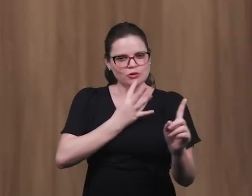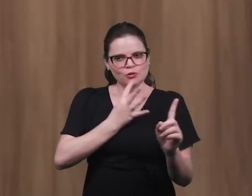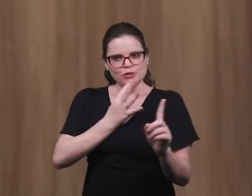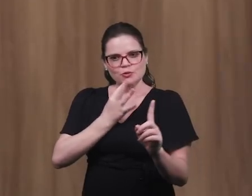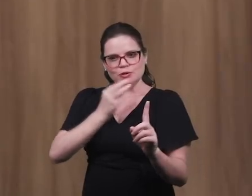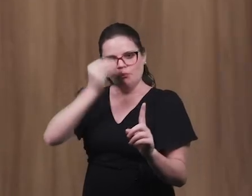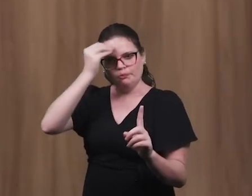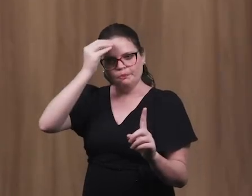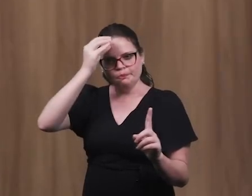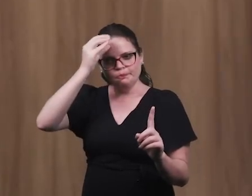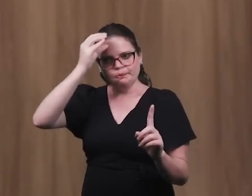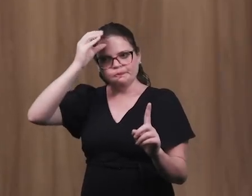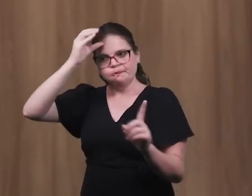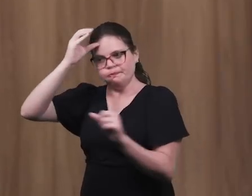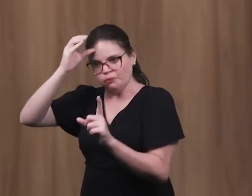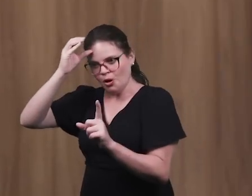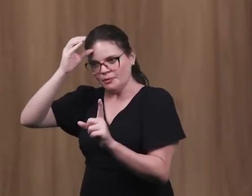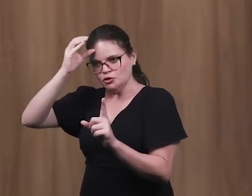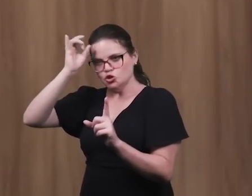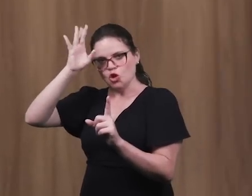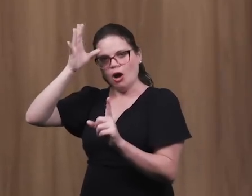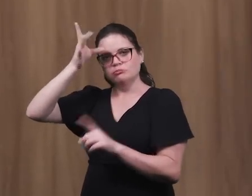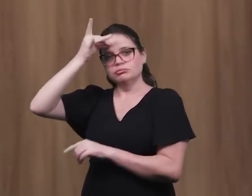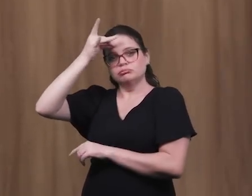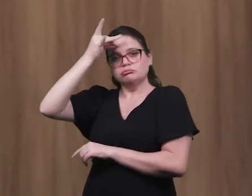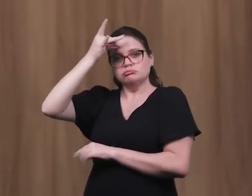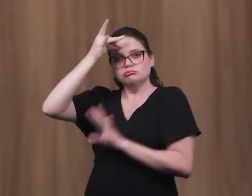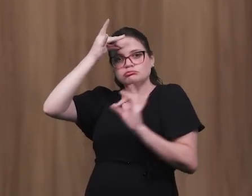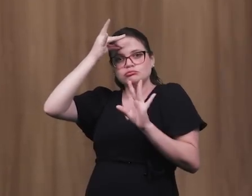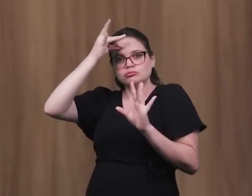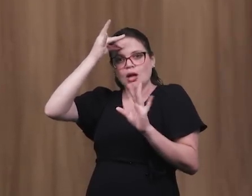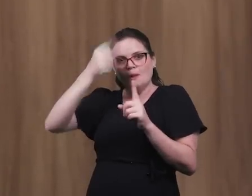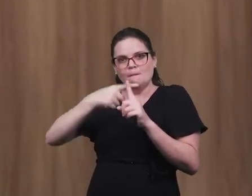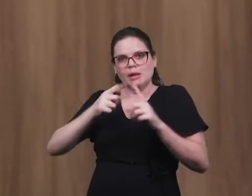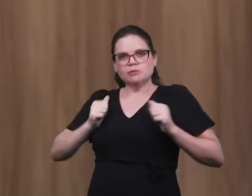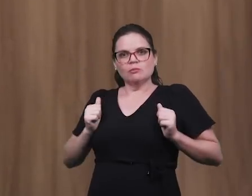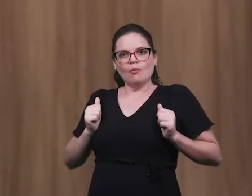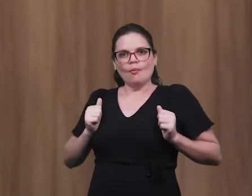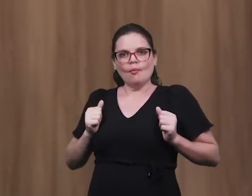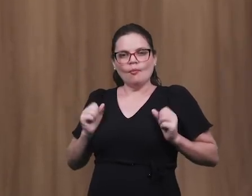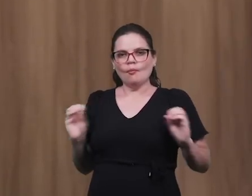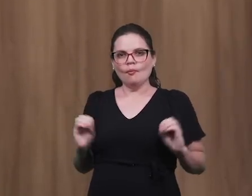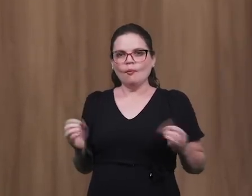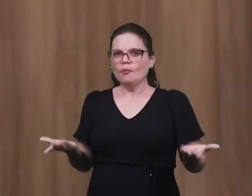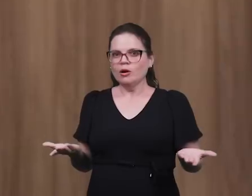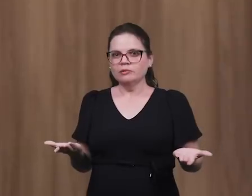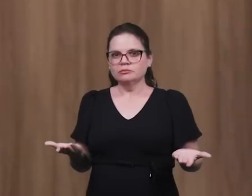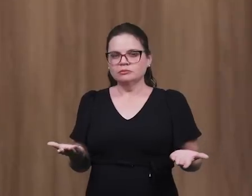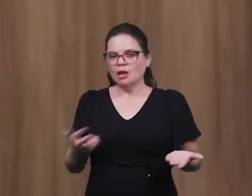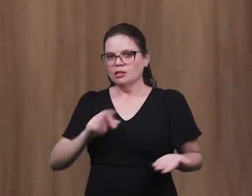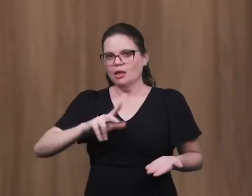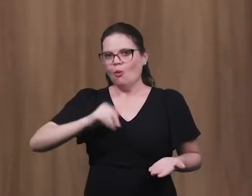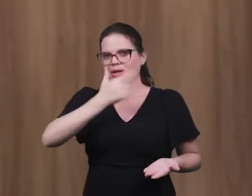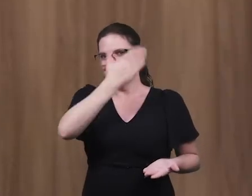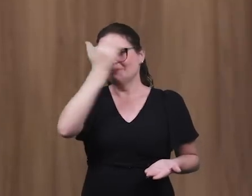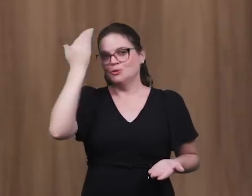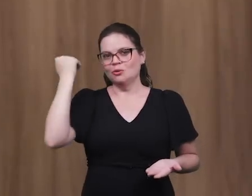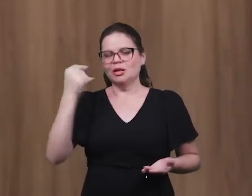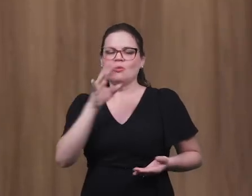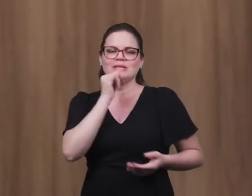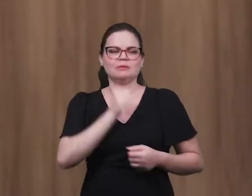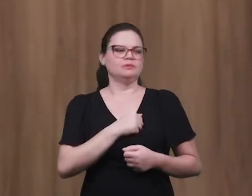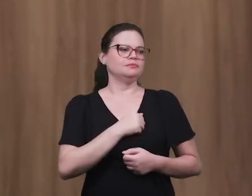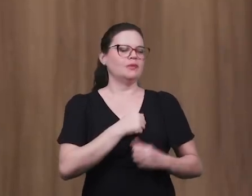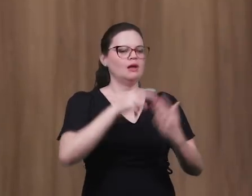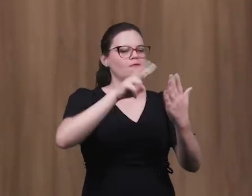o conhecimento porque decorou uma matéria, ou até mesmo a Bíblia. Eu vou decorar o livro